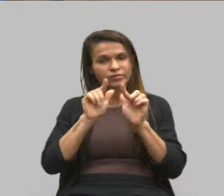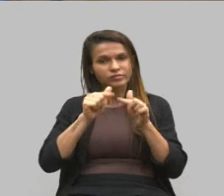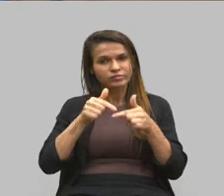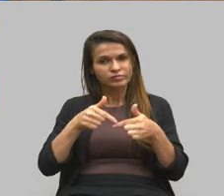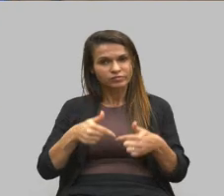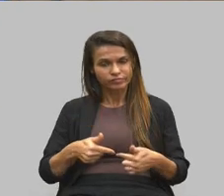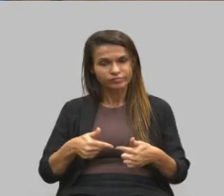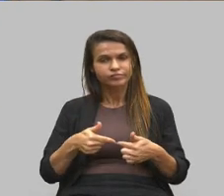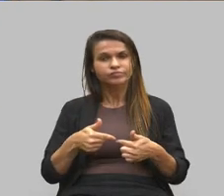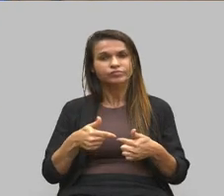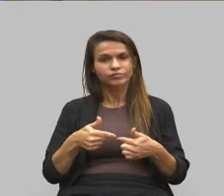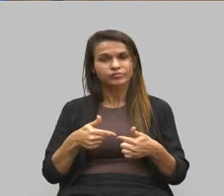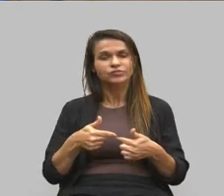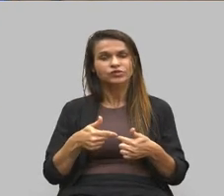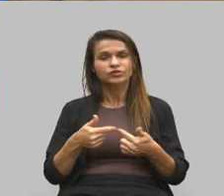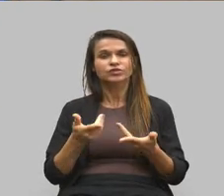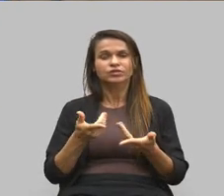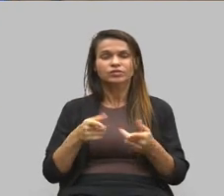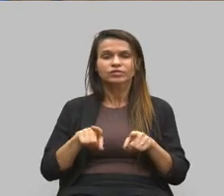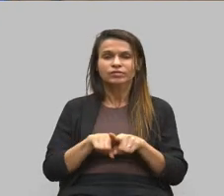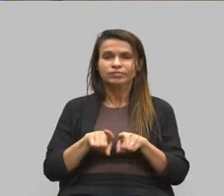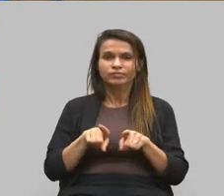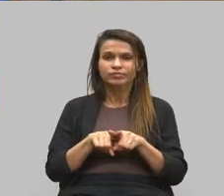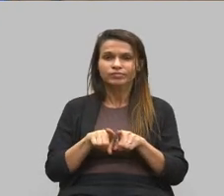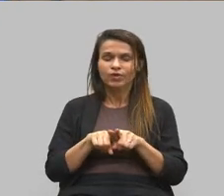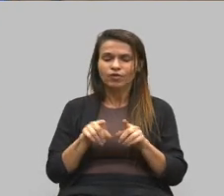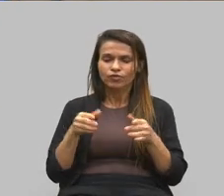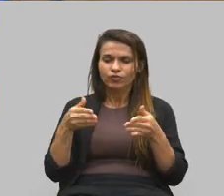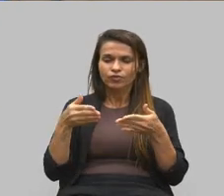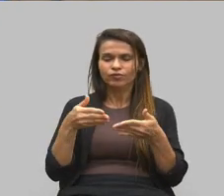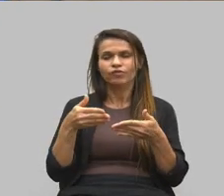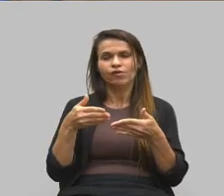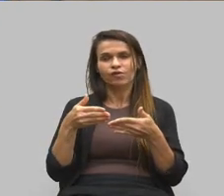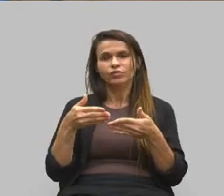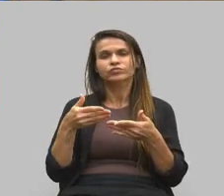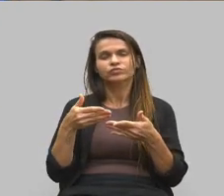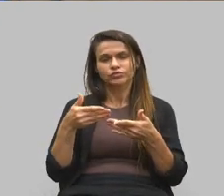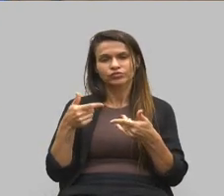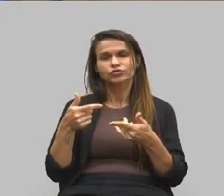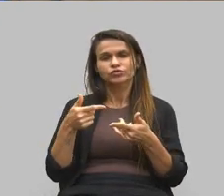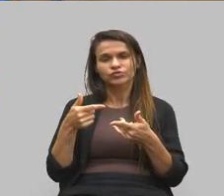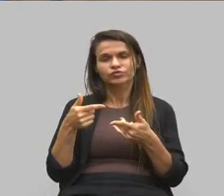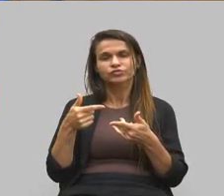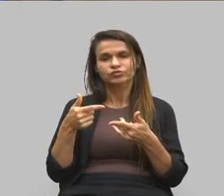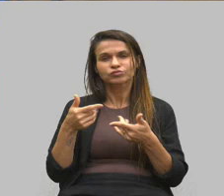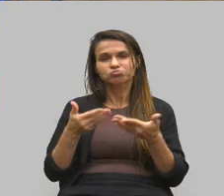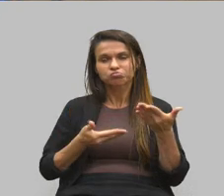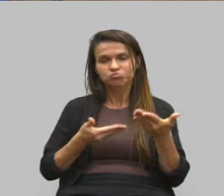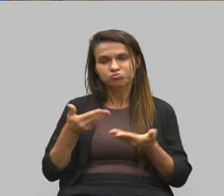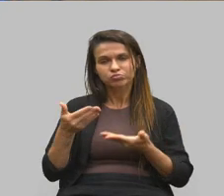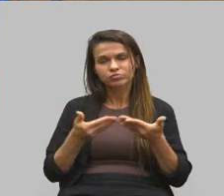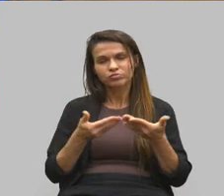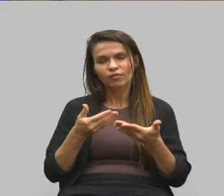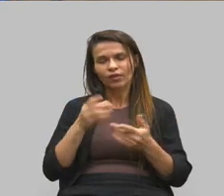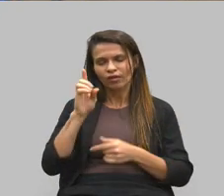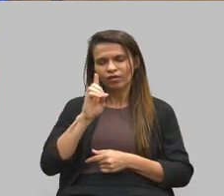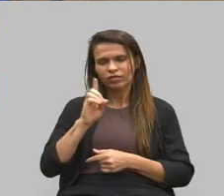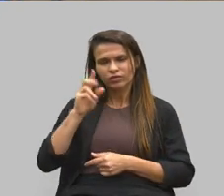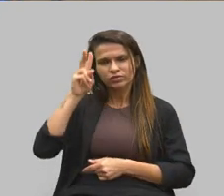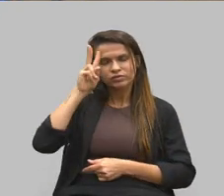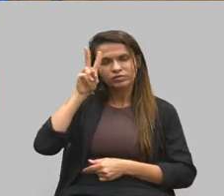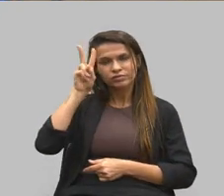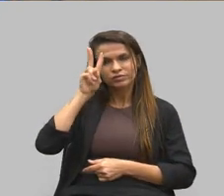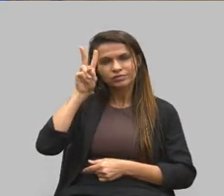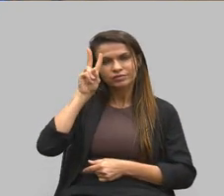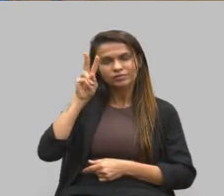de serviço e a deficiência ela vem de uma história que ela era vista